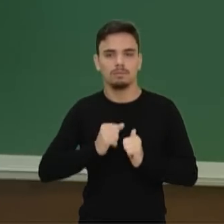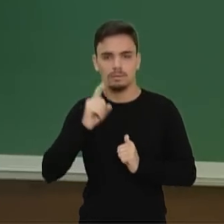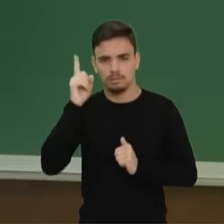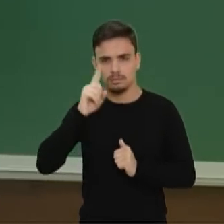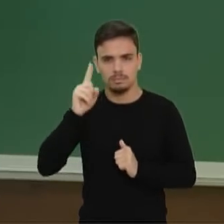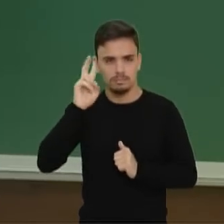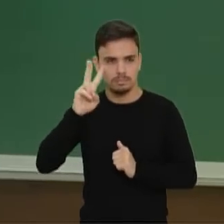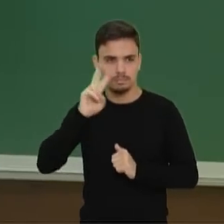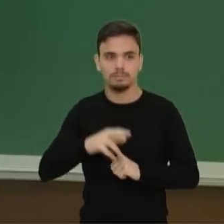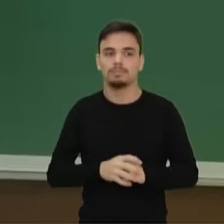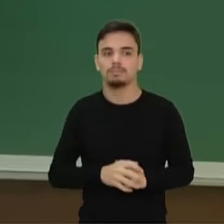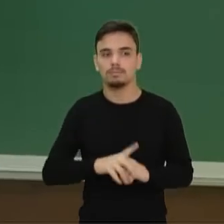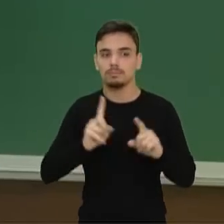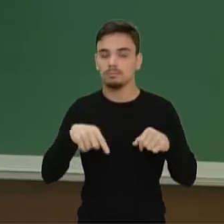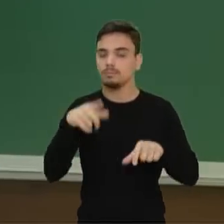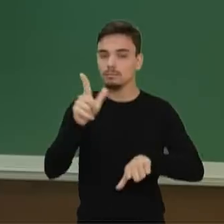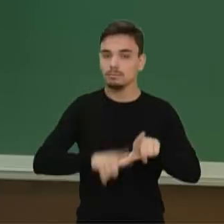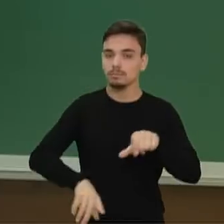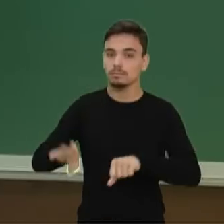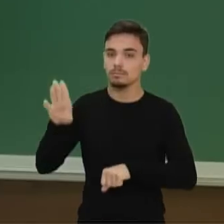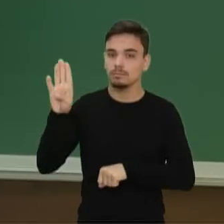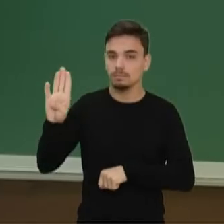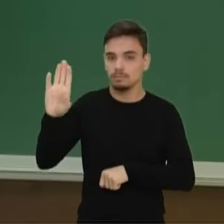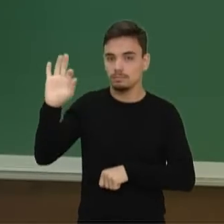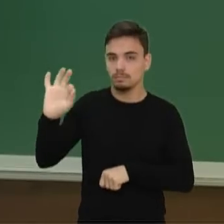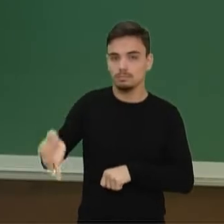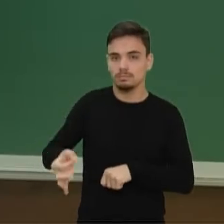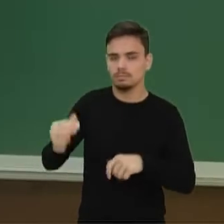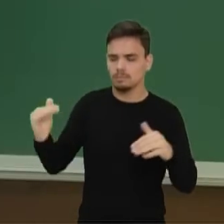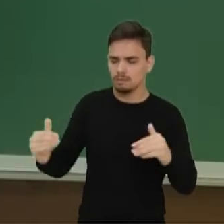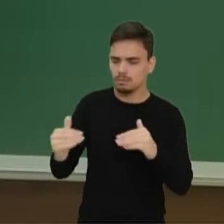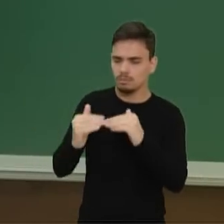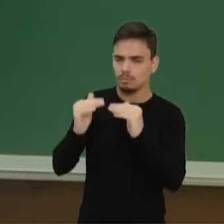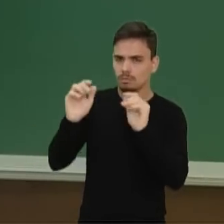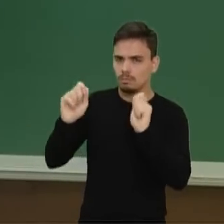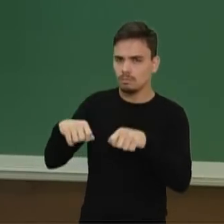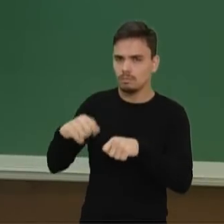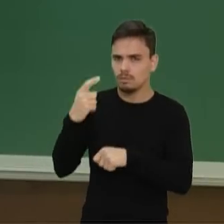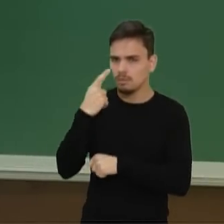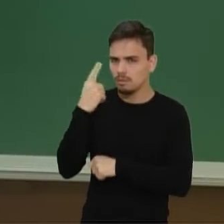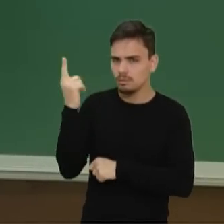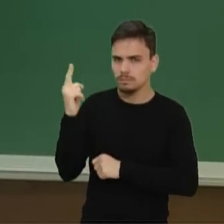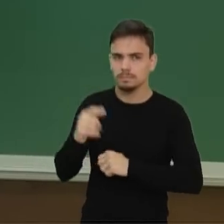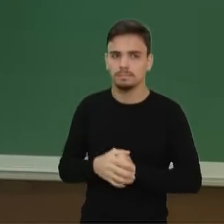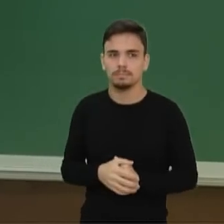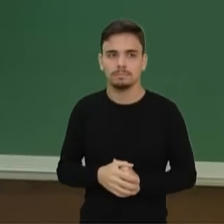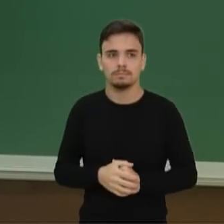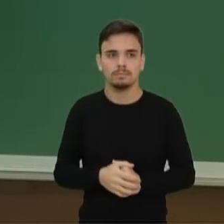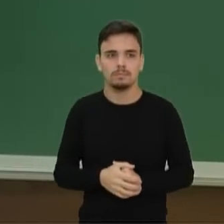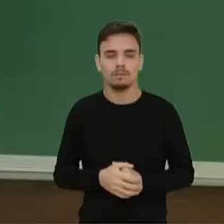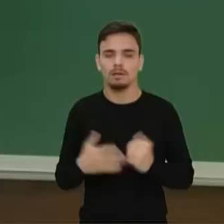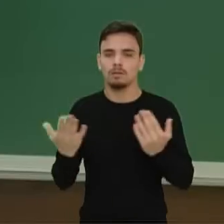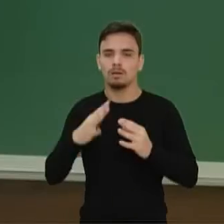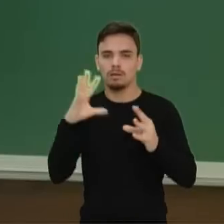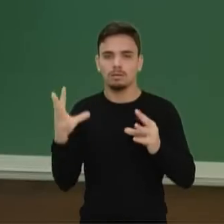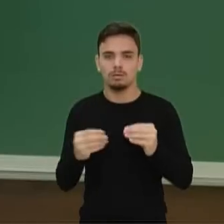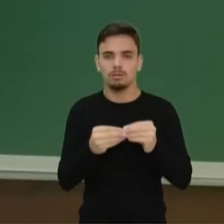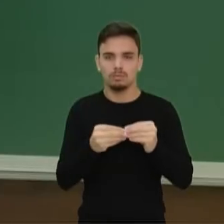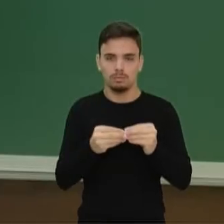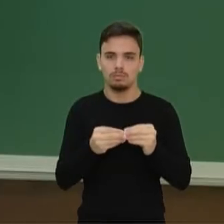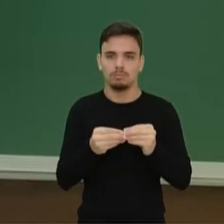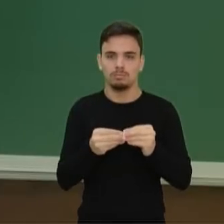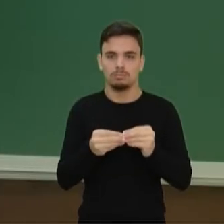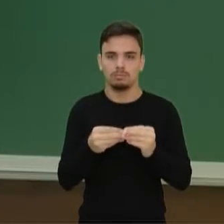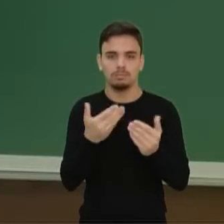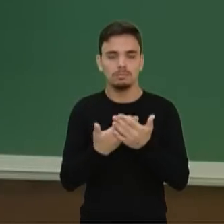verdade? Então, só pode ser a B. Confere lá? Muito bem, né? Então lá, resumo